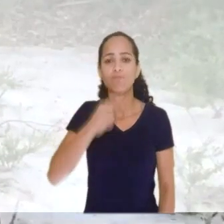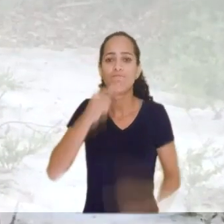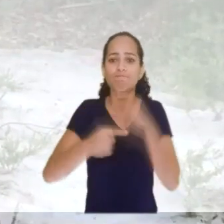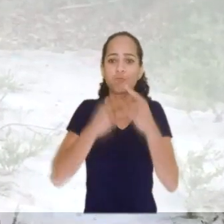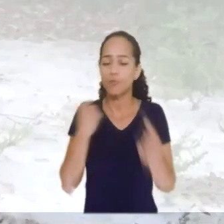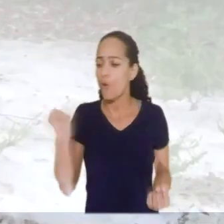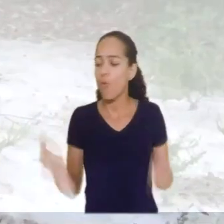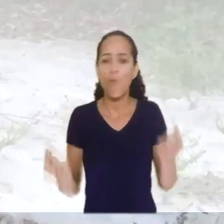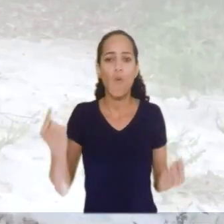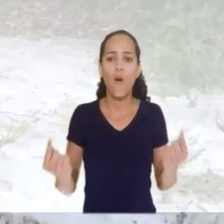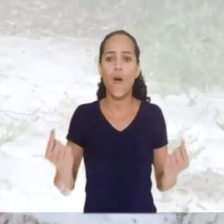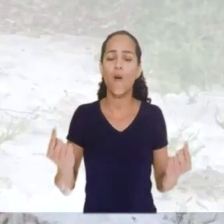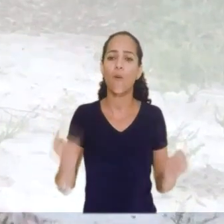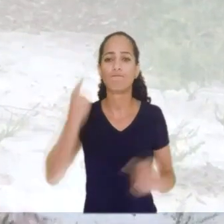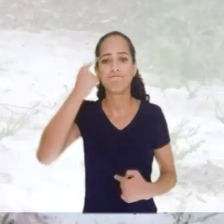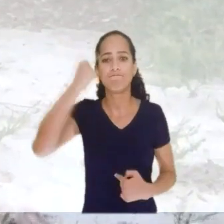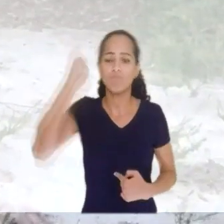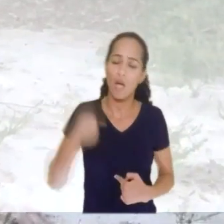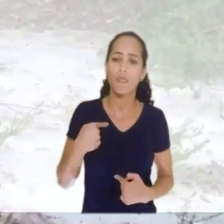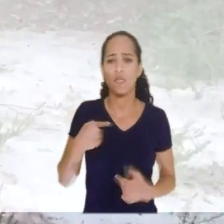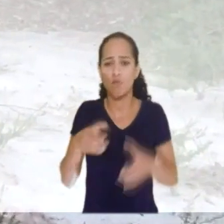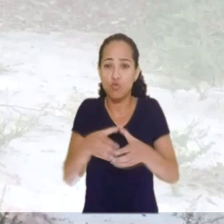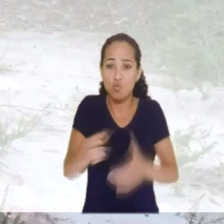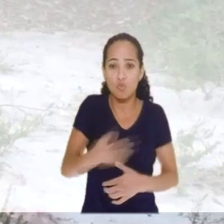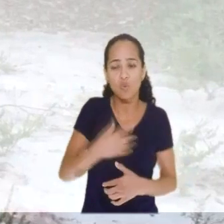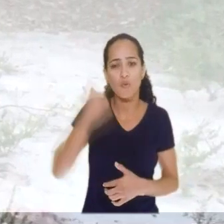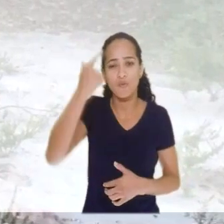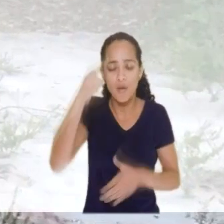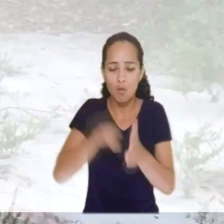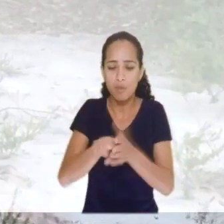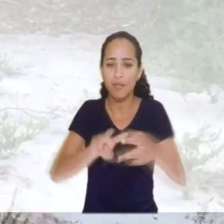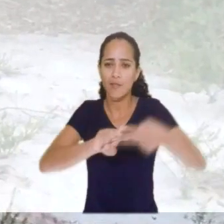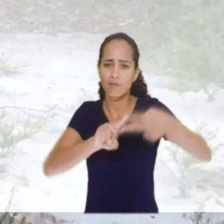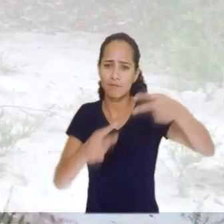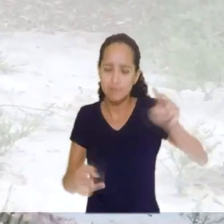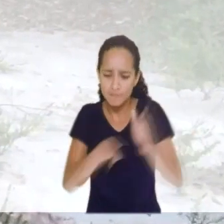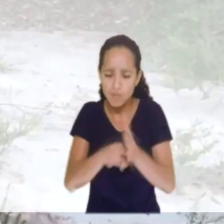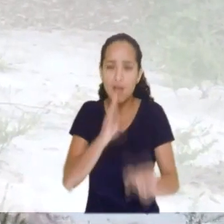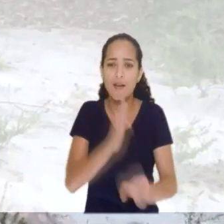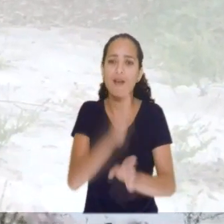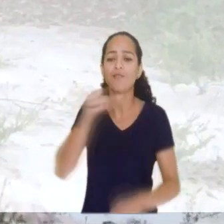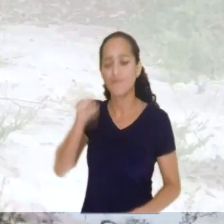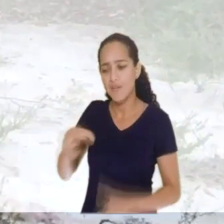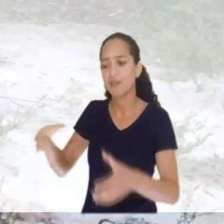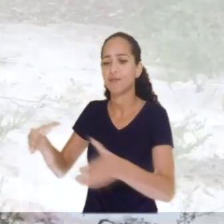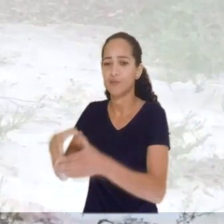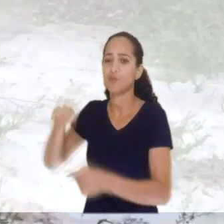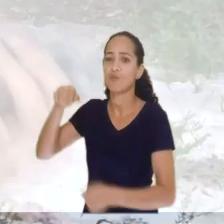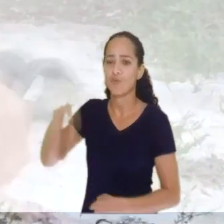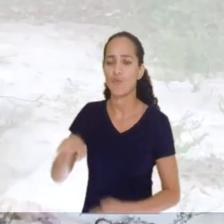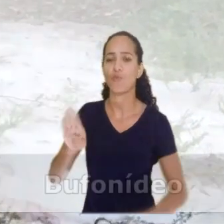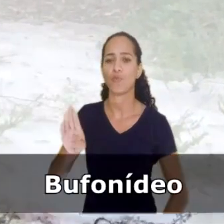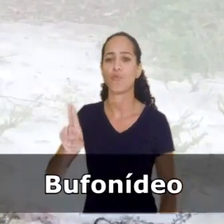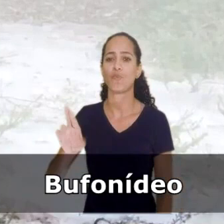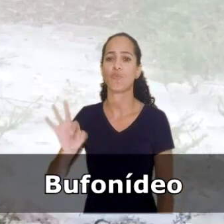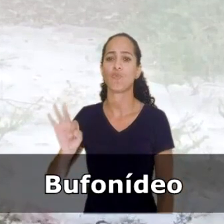onde colocar esse bicho. A gente achou que fosse um gênero novo, mas aí depois a gente fez uma análise genética e a gente viu que isso pertencia ao gênero Melanophrynisco. Assim, na verdade,